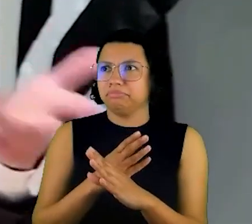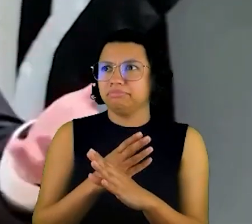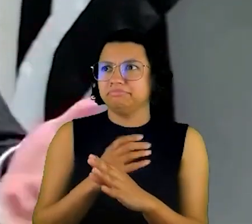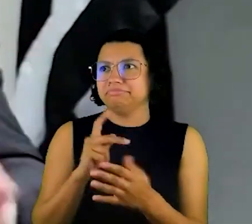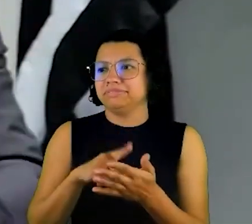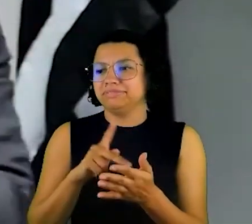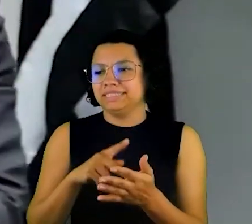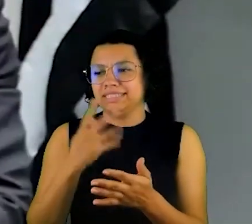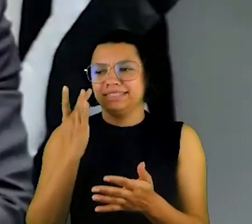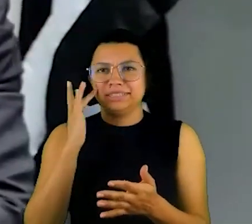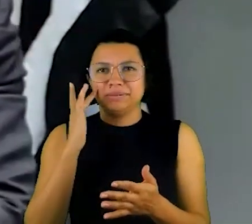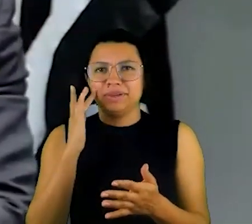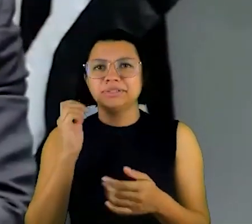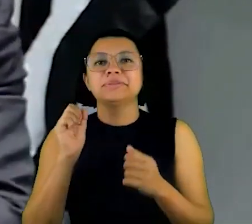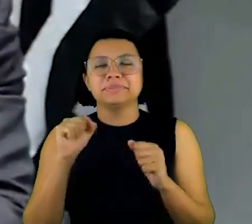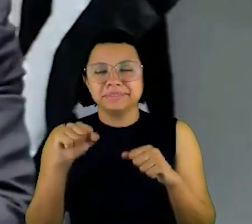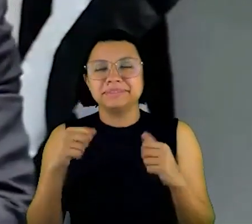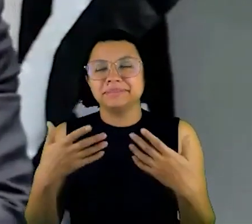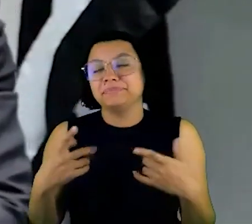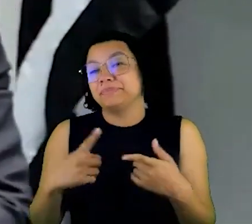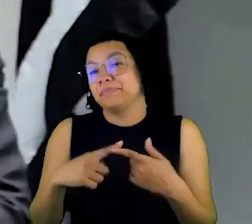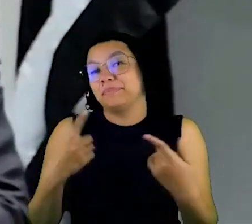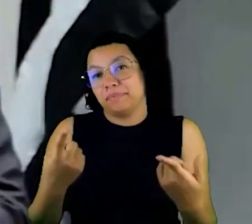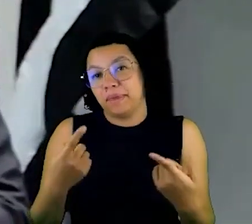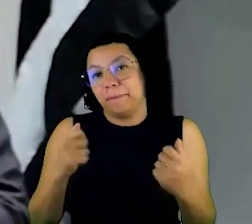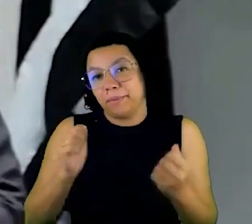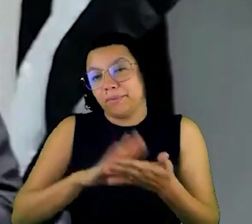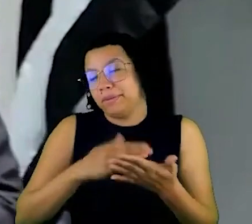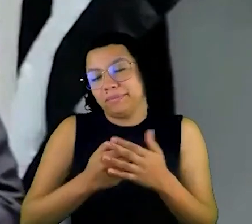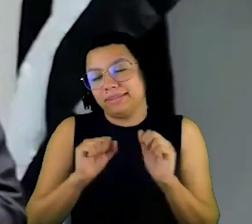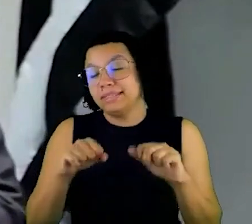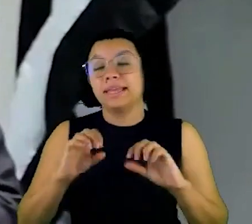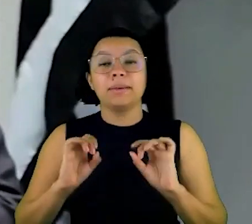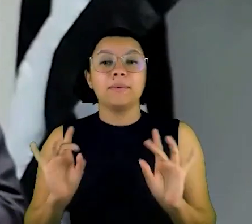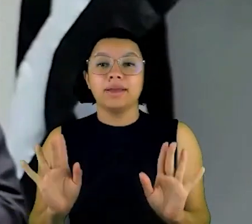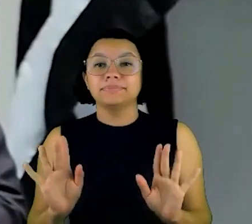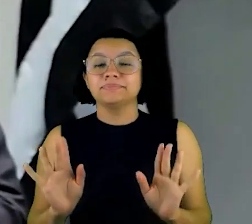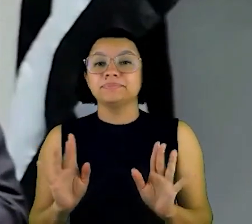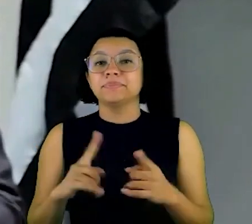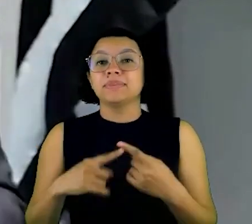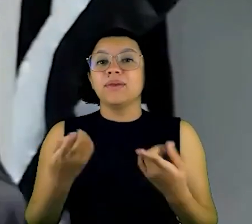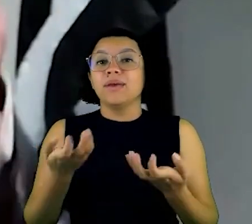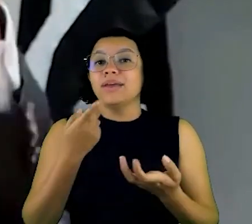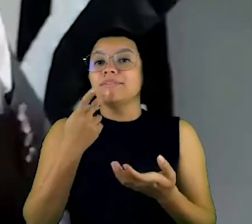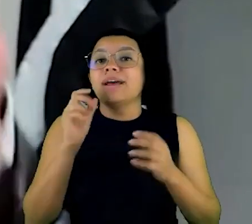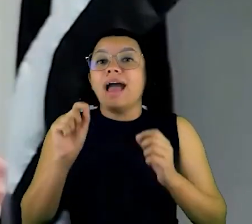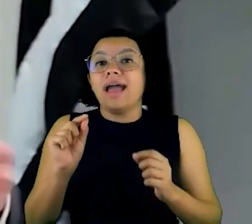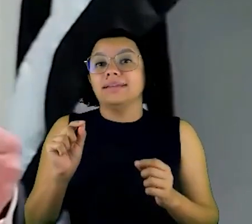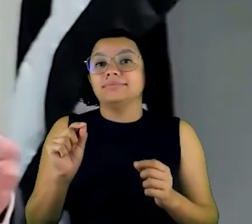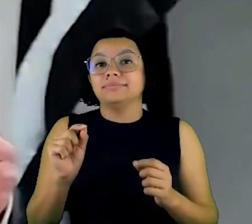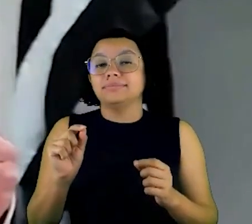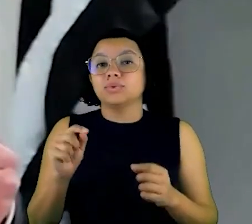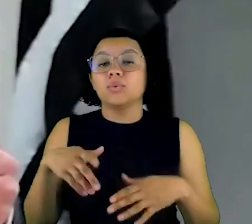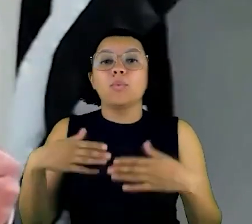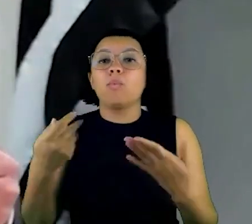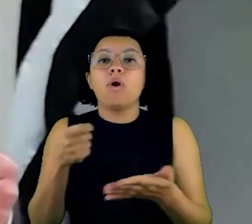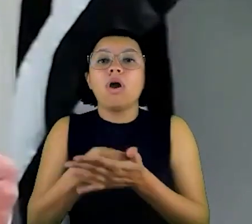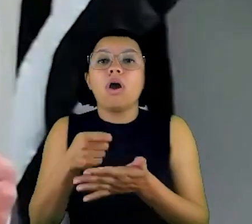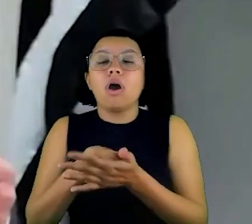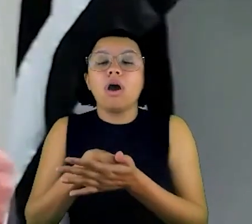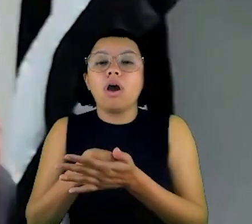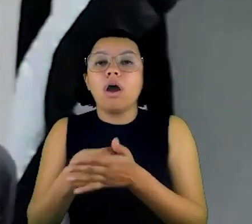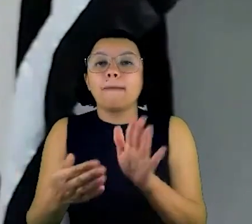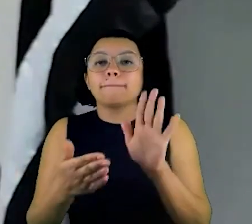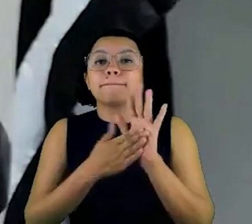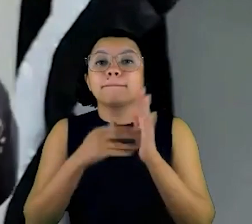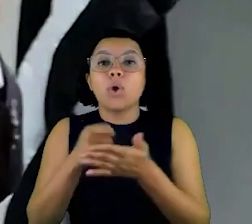aparentemente ou efetivamente desgovernada, né? Pode até ser que seja assim interpretado, mas o que eu estou querendo dizer para os senhores é que, quando se propõe uma ação de execução